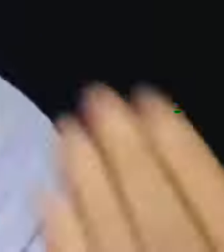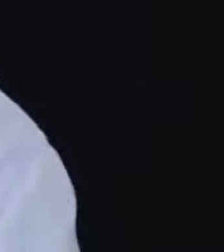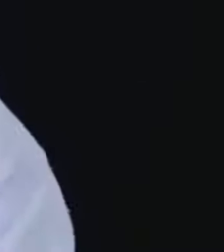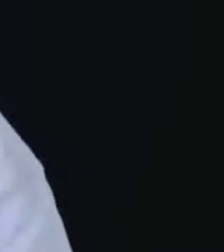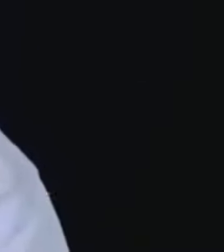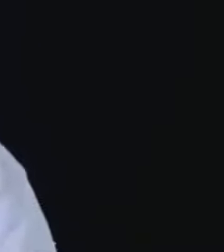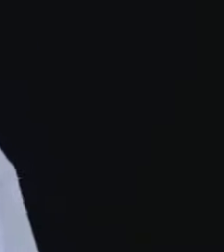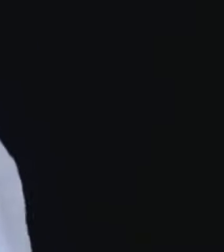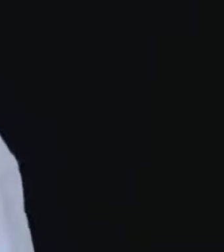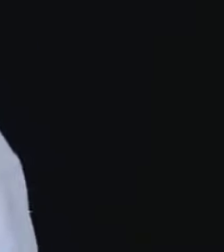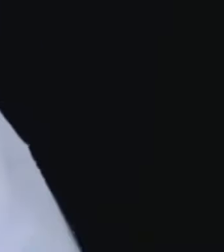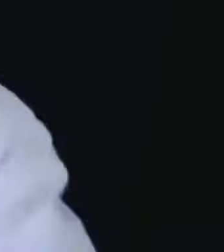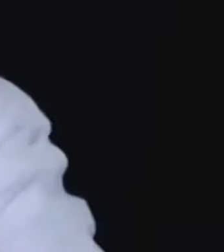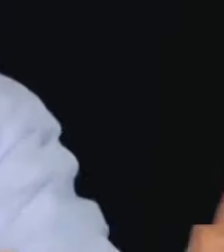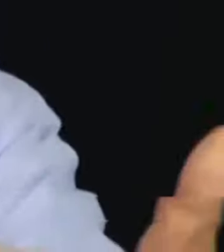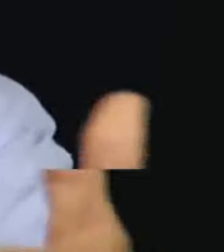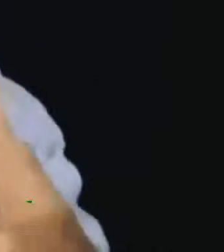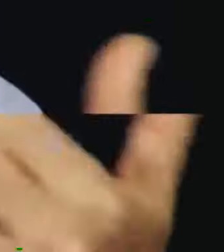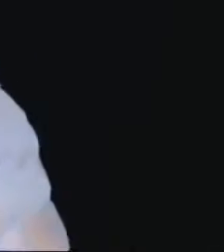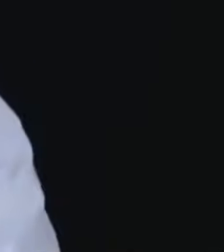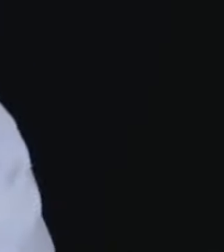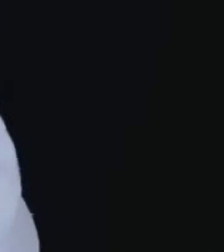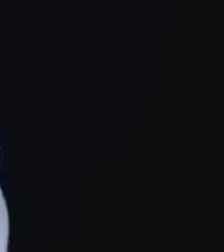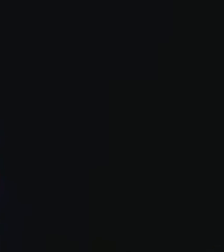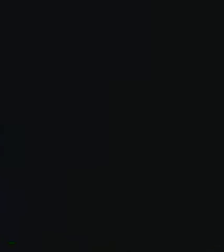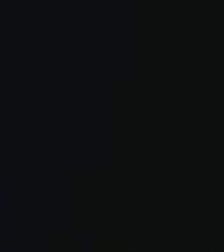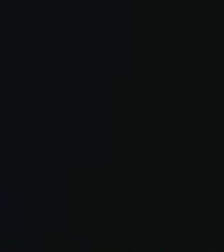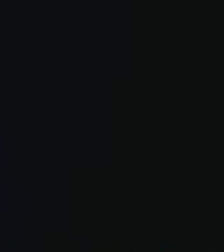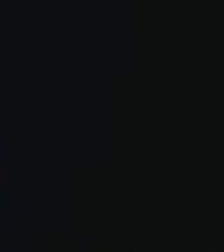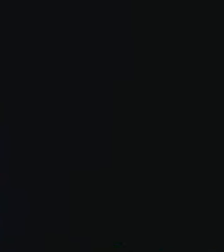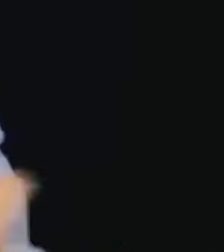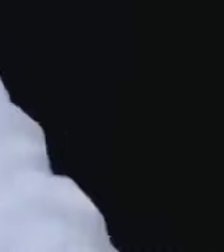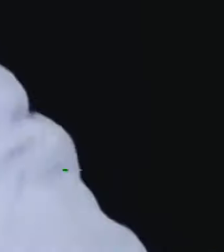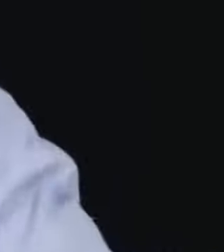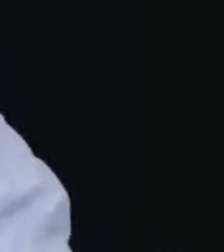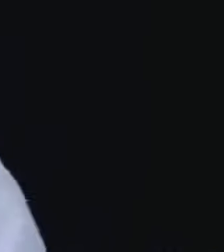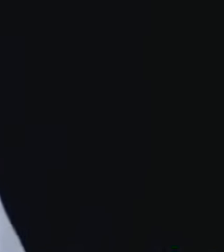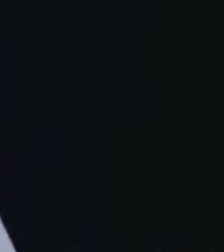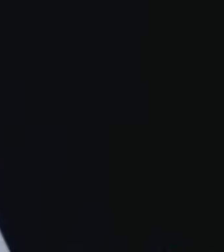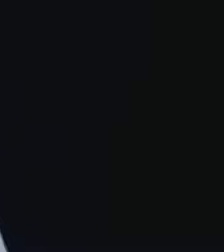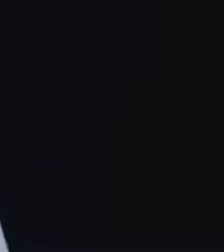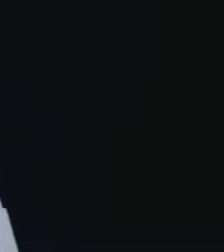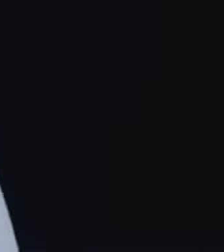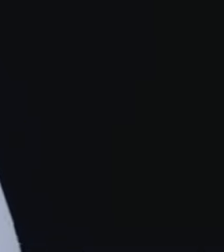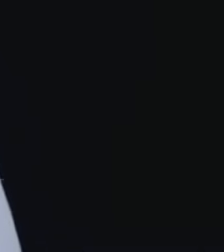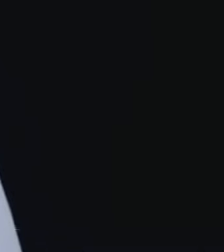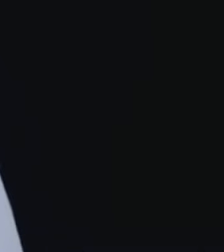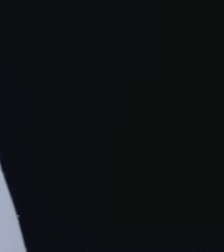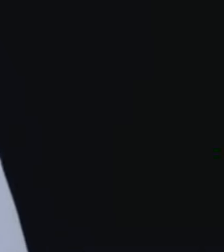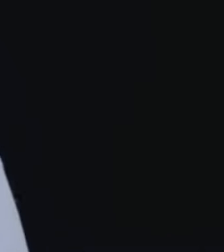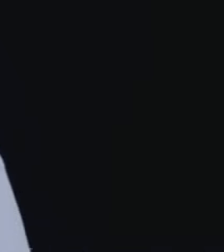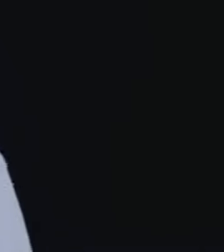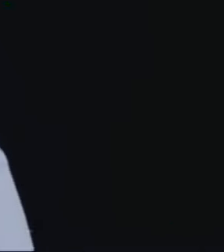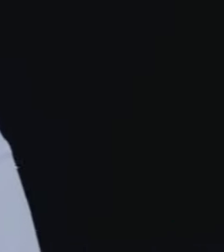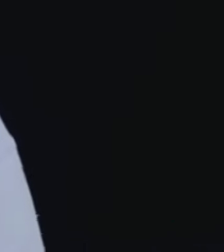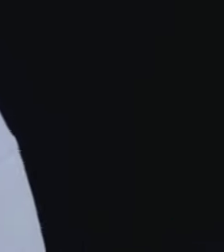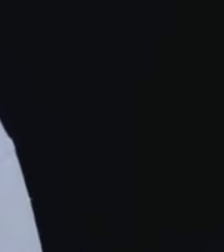seus questionadores e até caçando mandato de políticos que disso duvidassem, e